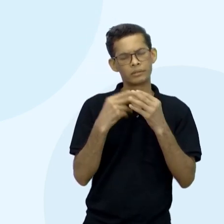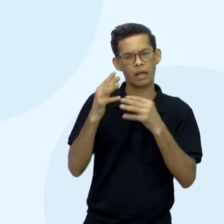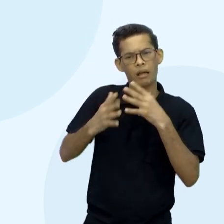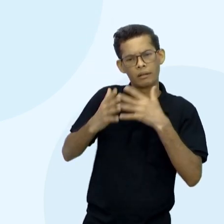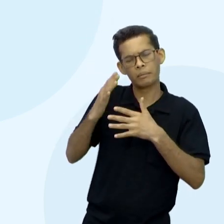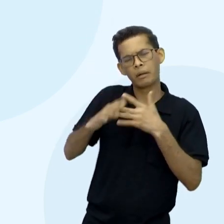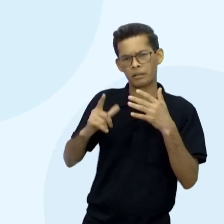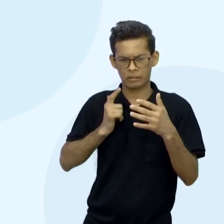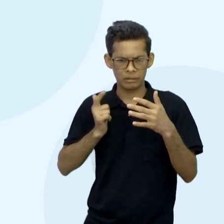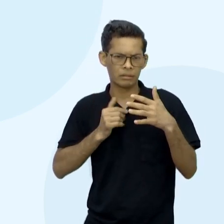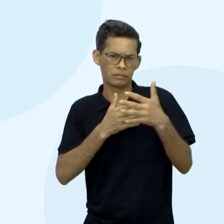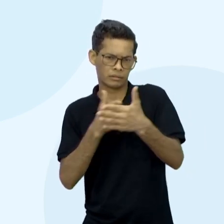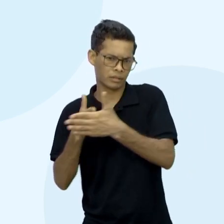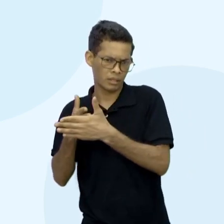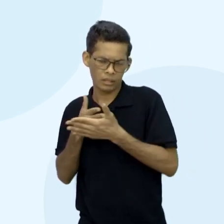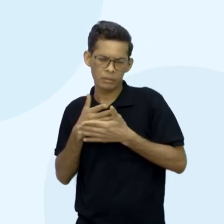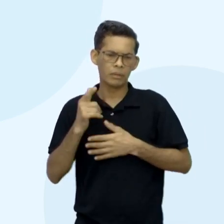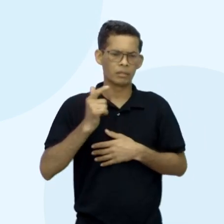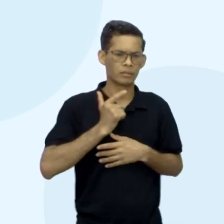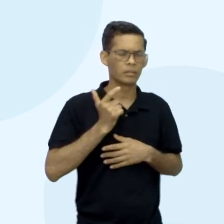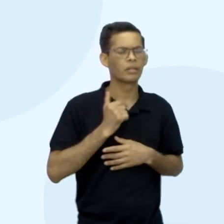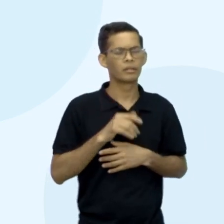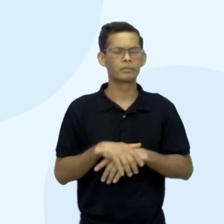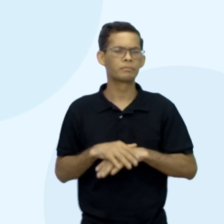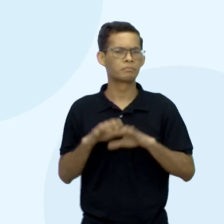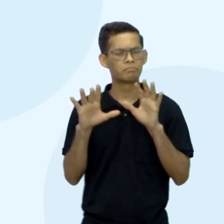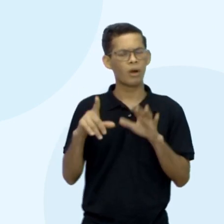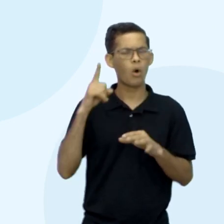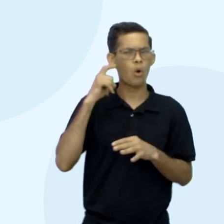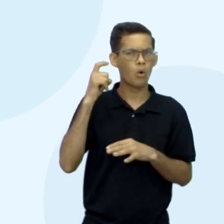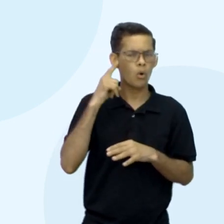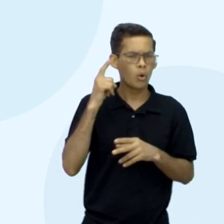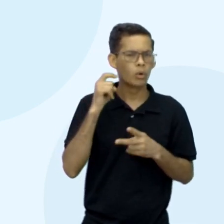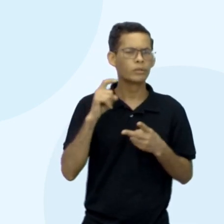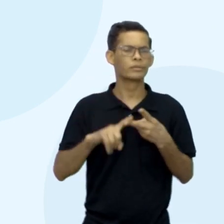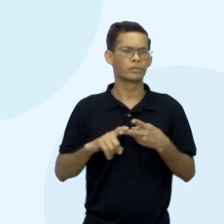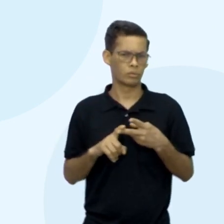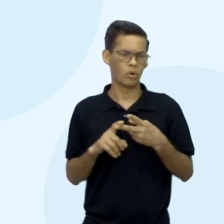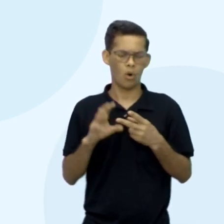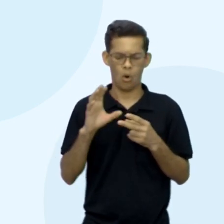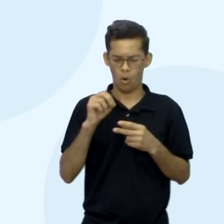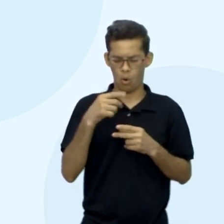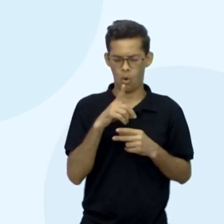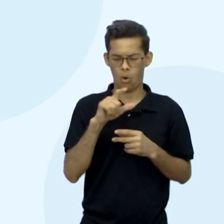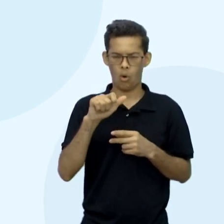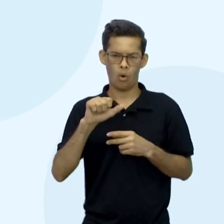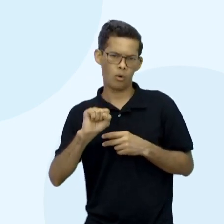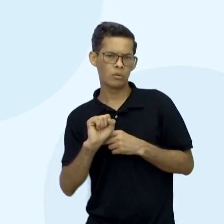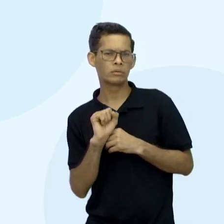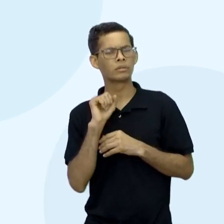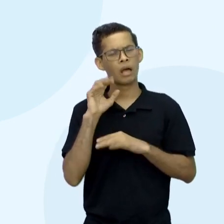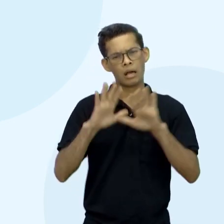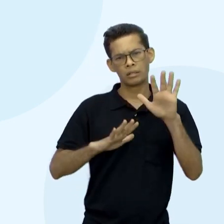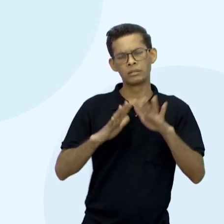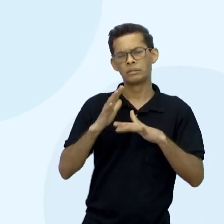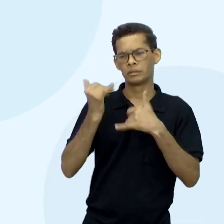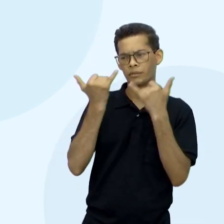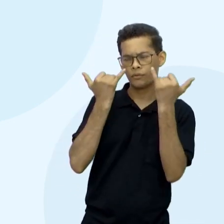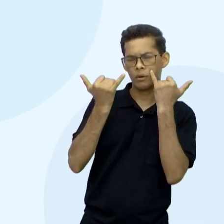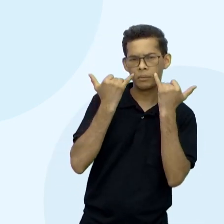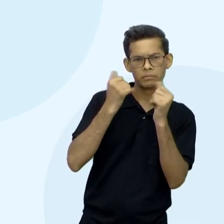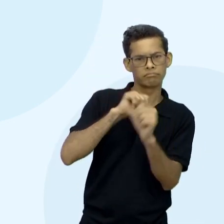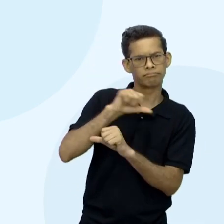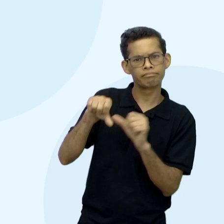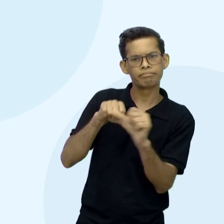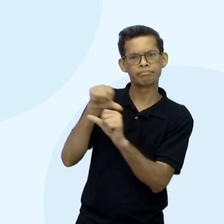e tem fonte de ruído, né? Então, fonte de ruídos é ruim porque pode alterar os seus dados, pode alterar a imagem,